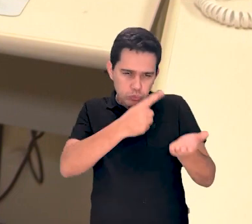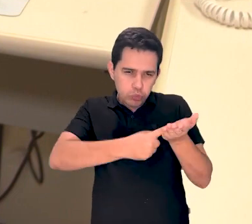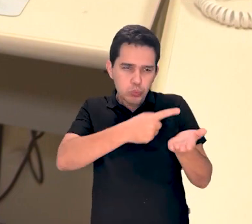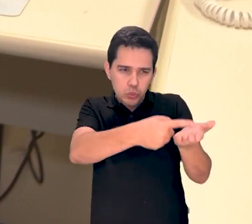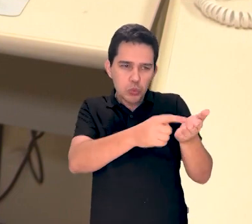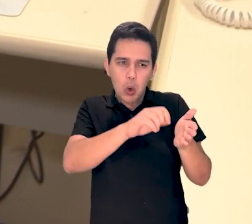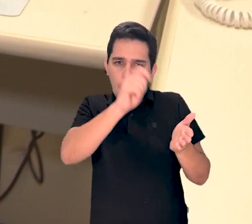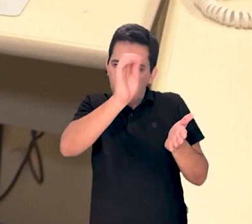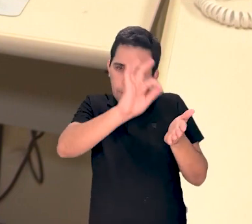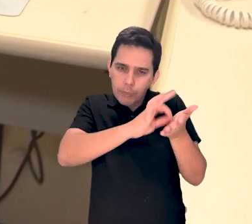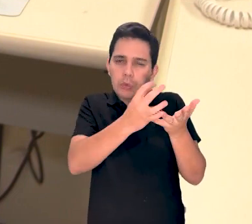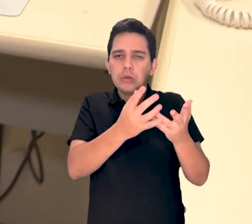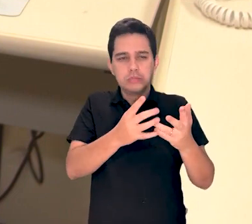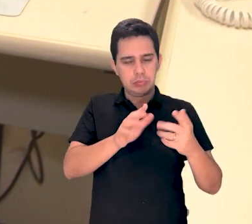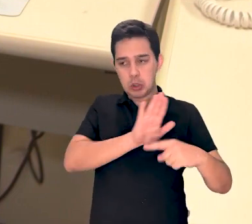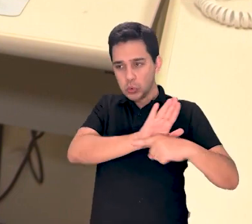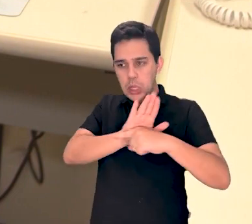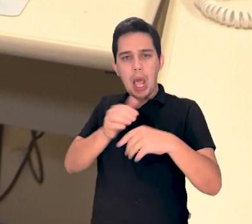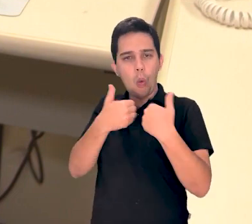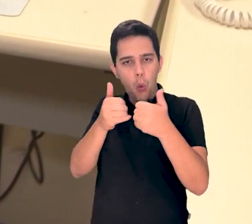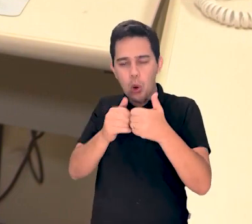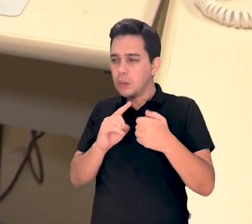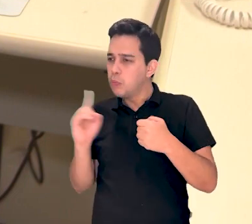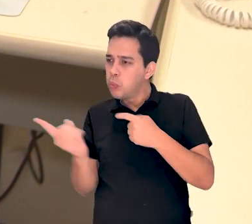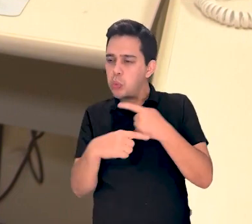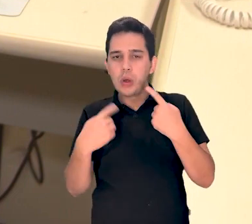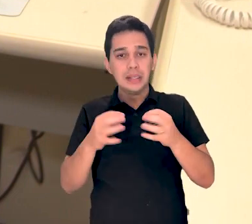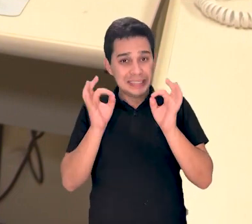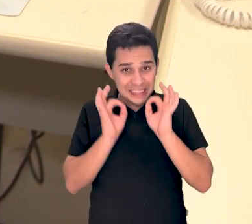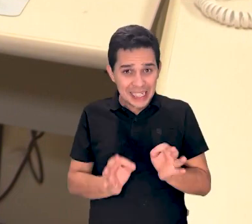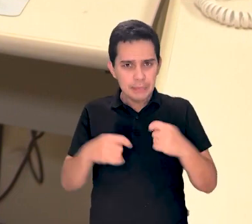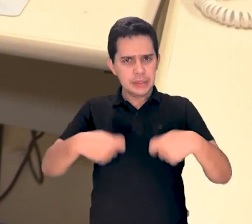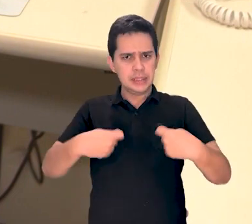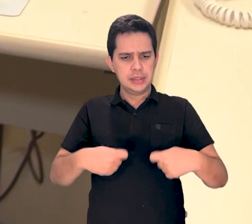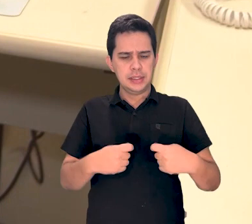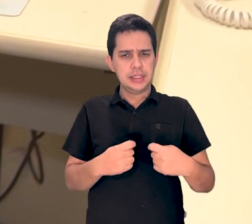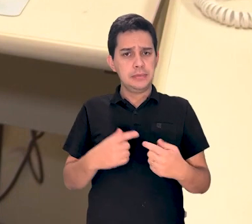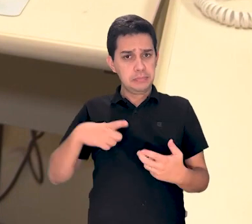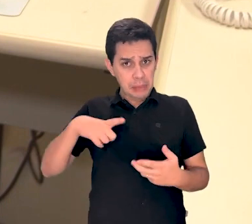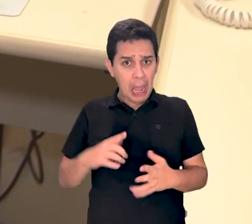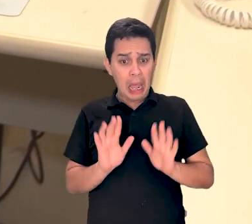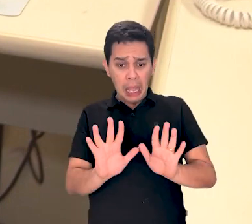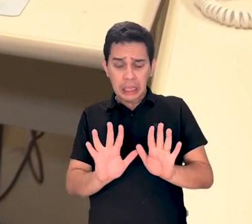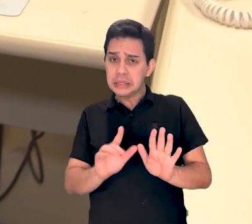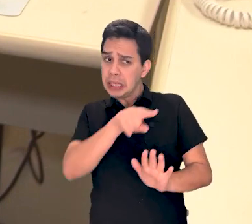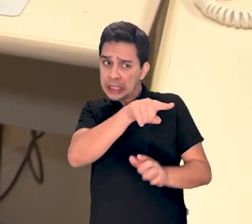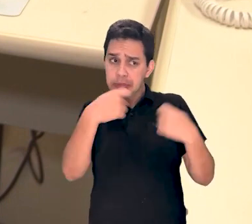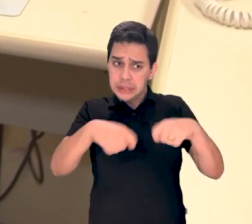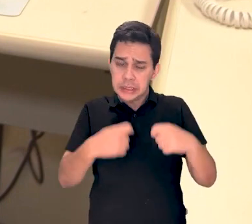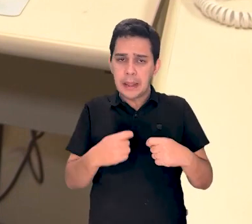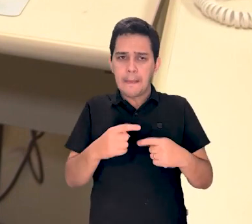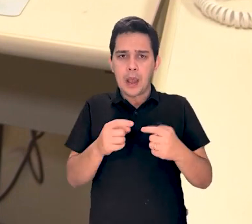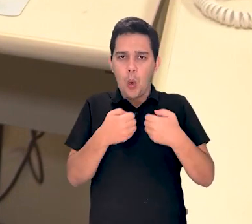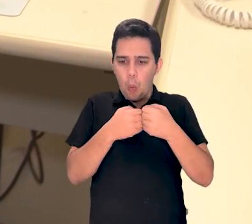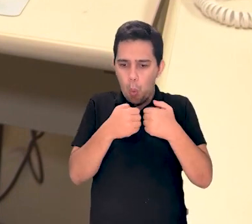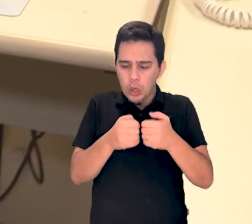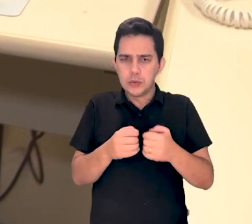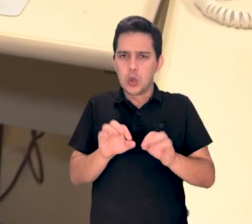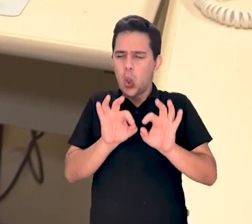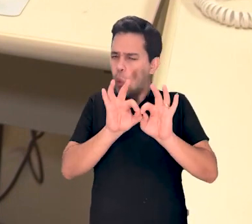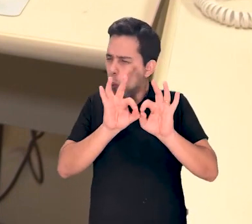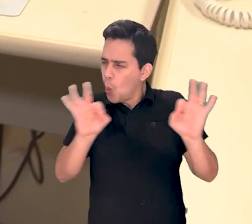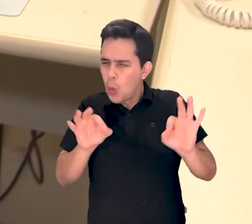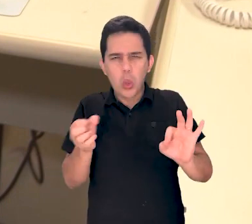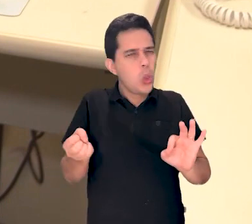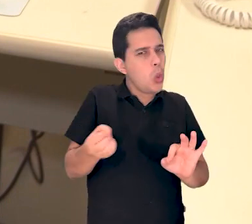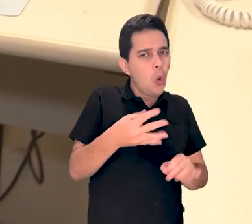em ônibus em idade da frota né quer dizer a frota deve ter no